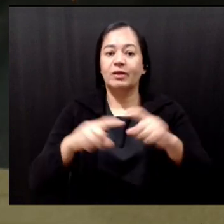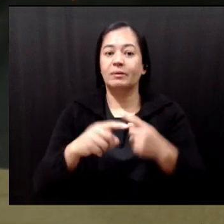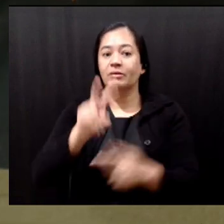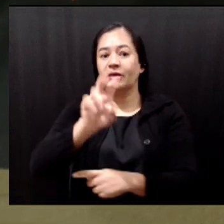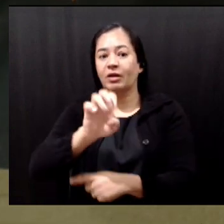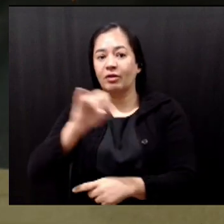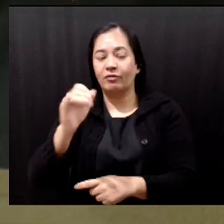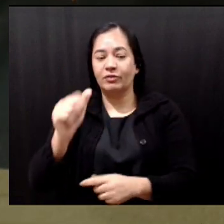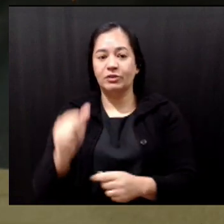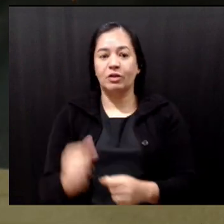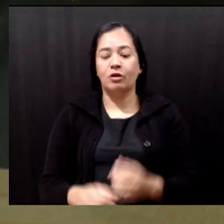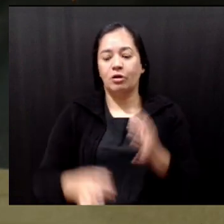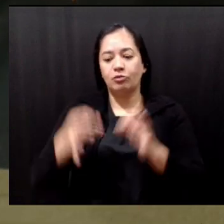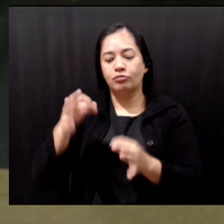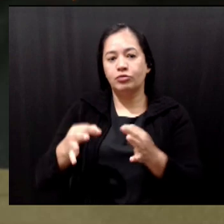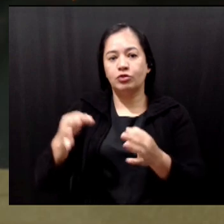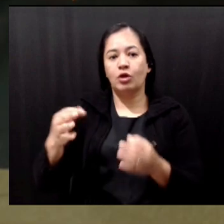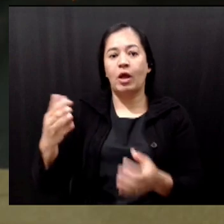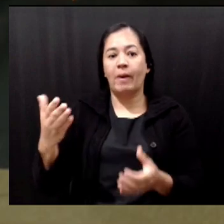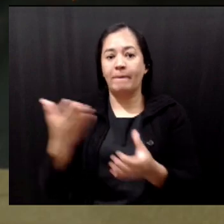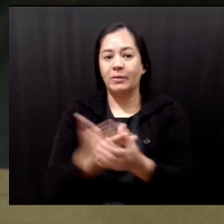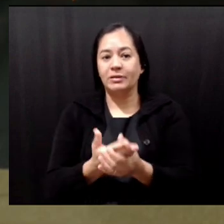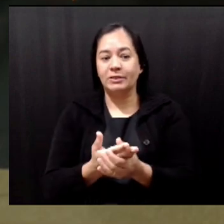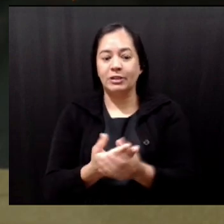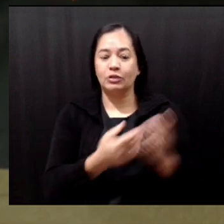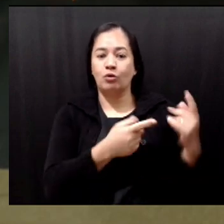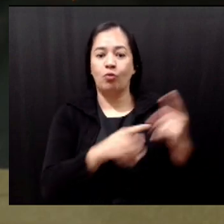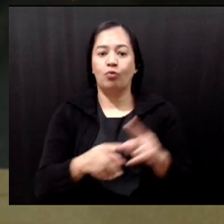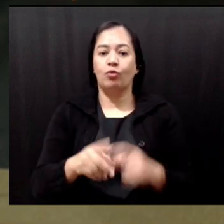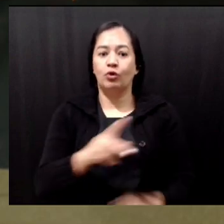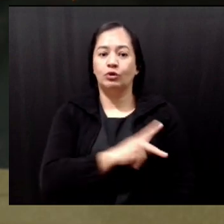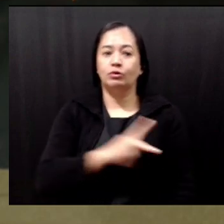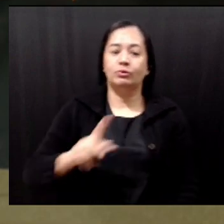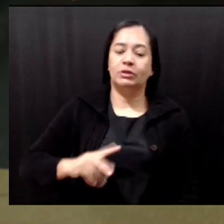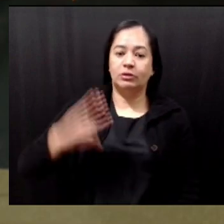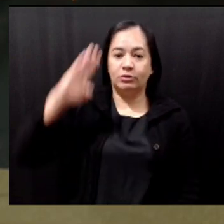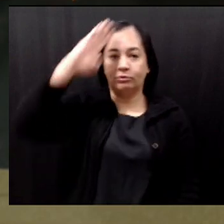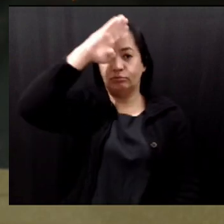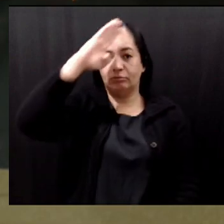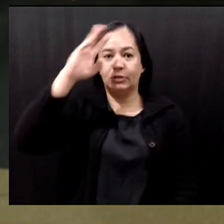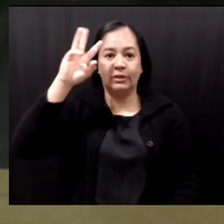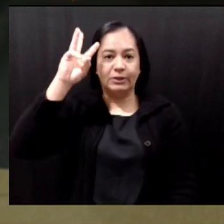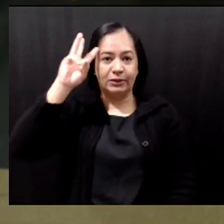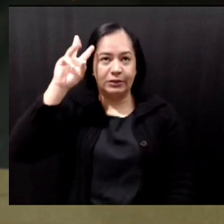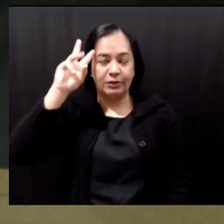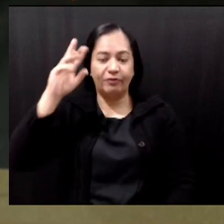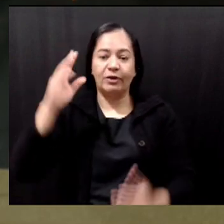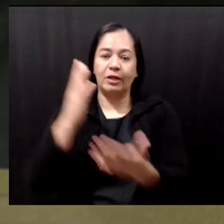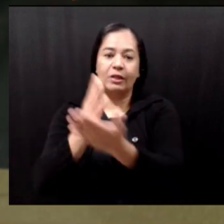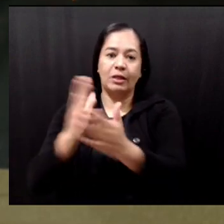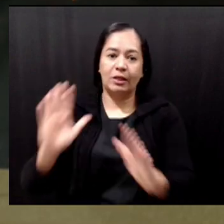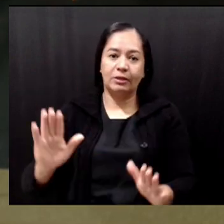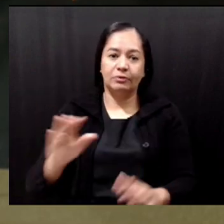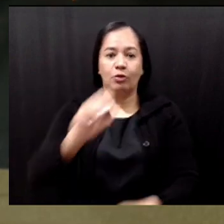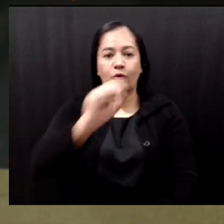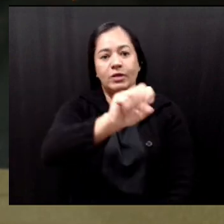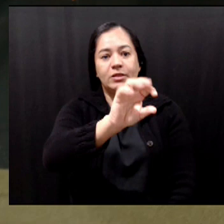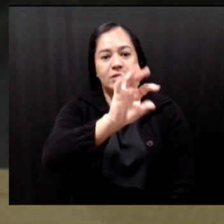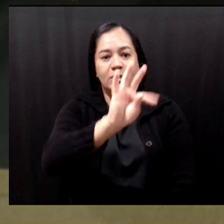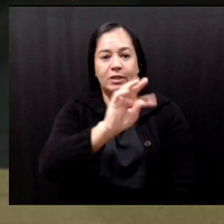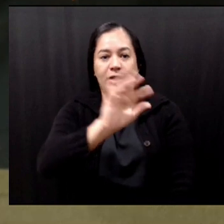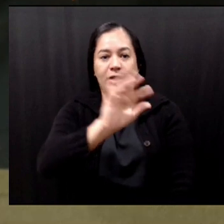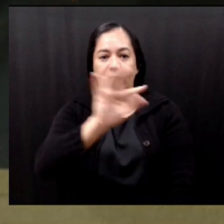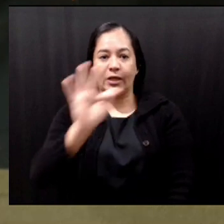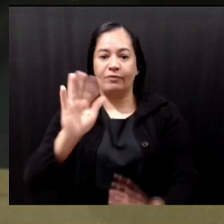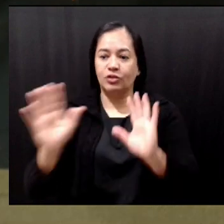contra Bolsonaro termina nesta segunda-feira. No STF, primeira turma da corte já formou maioria para manter